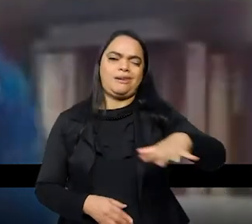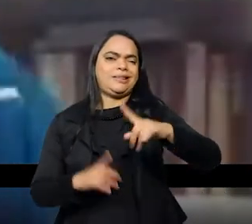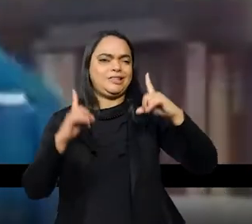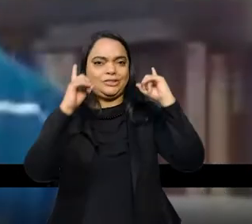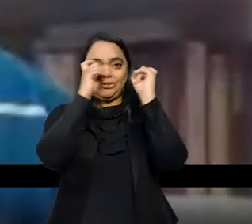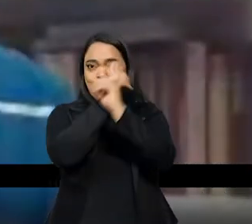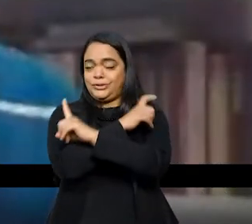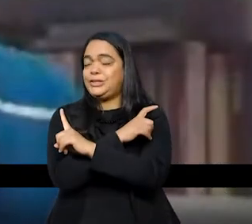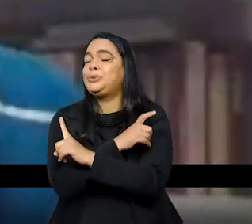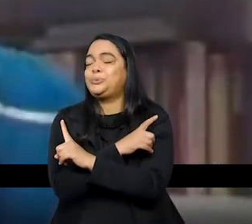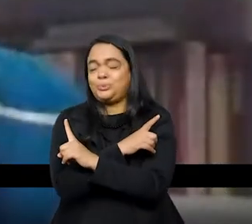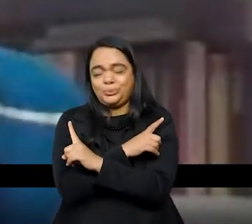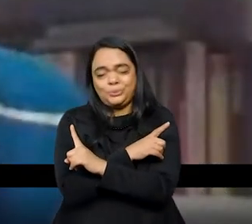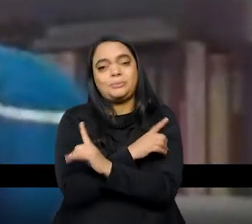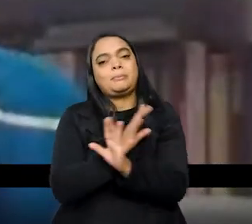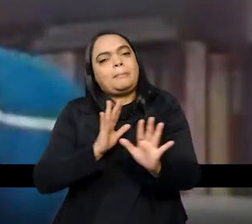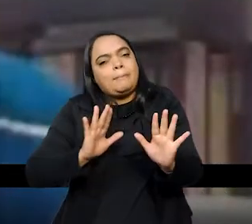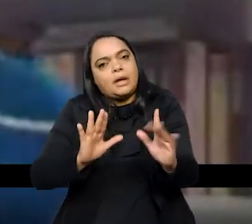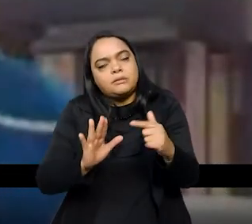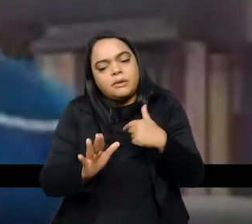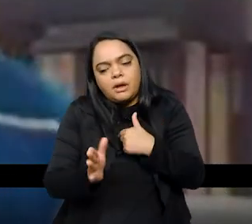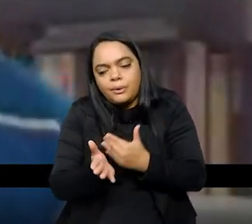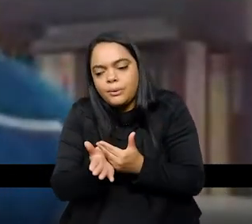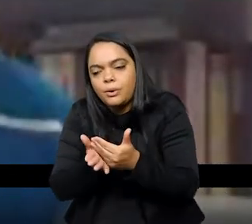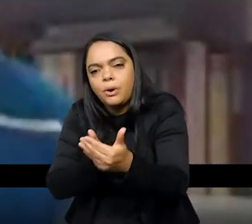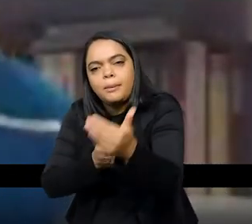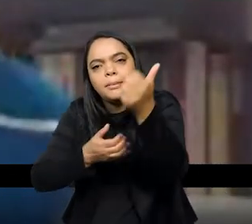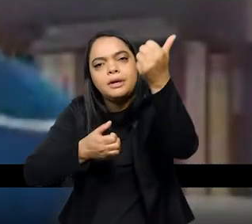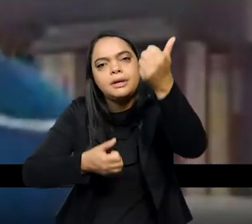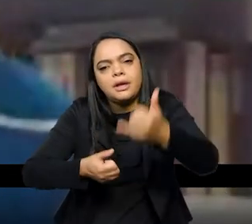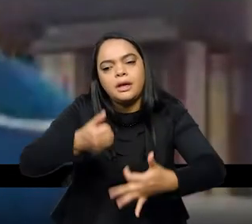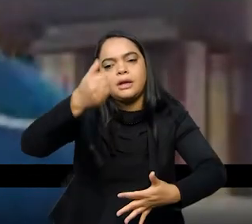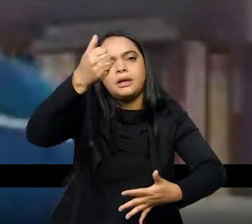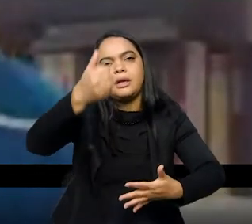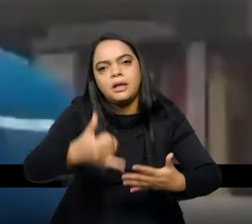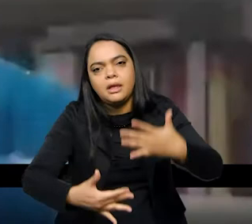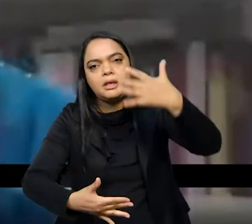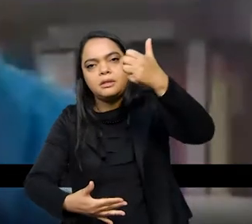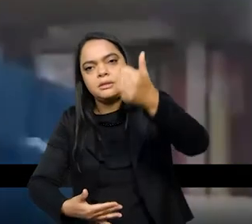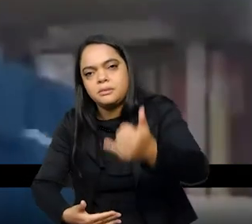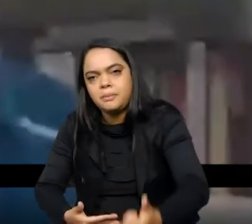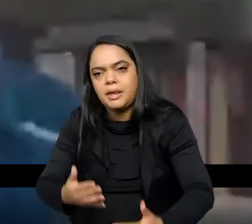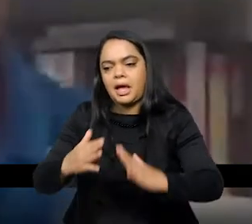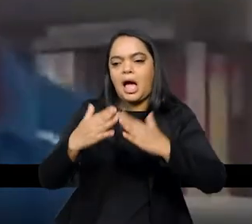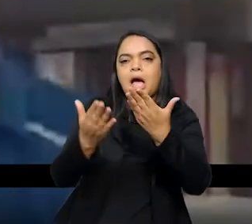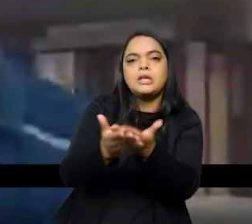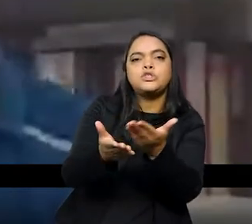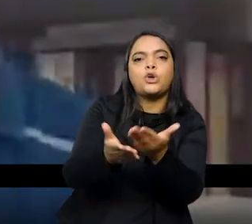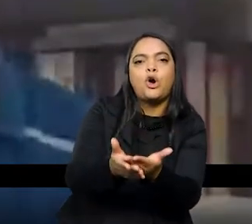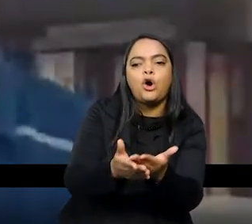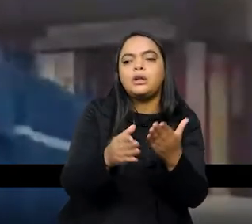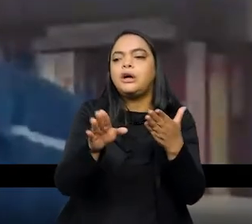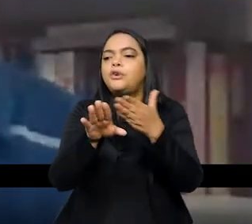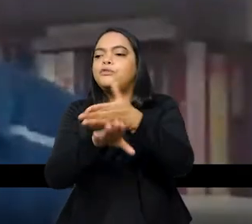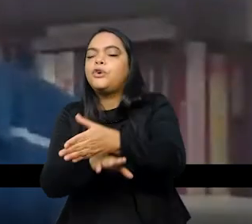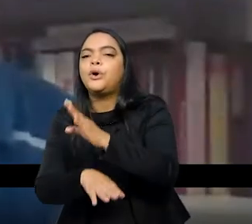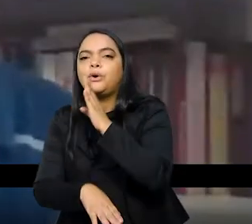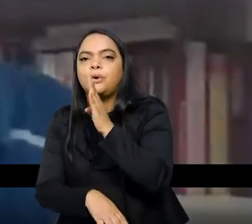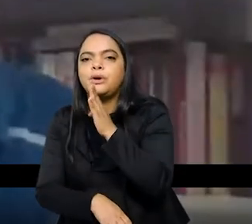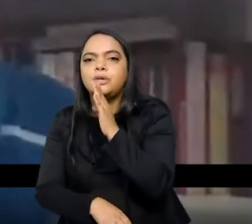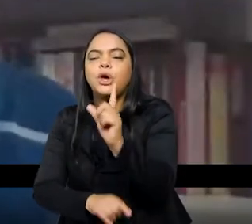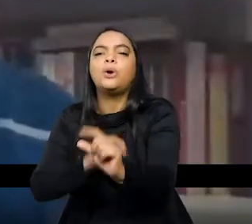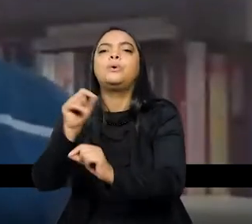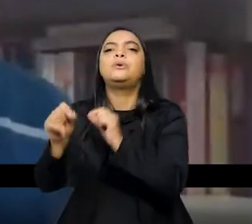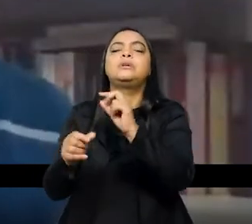Difícil, mas que quando eu começava a explicar aonde a escola estava e o que era a Rua Imperial, na época do